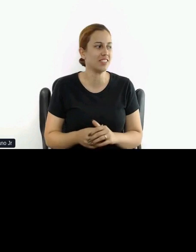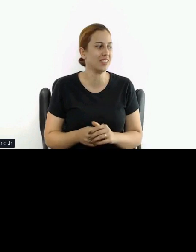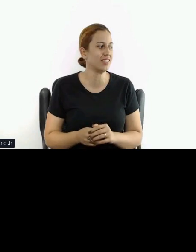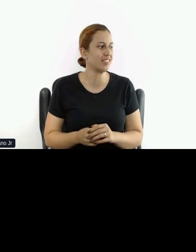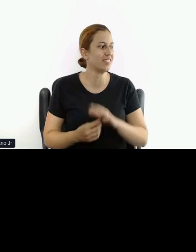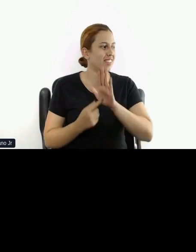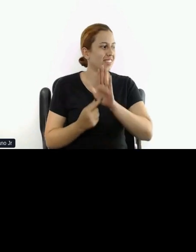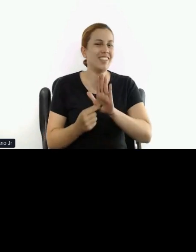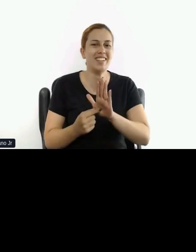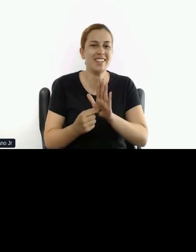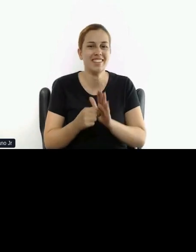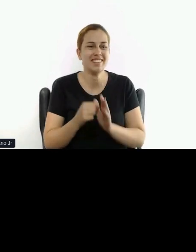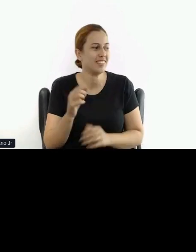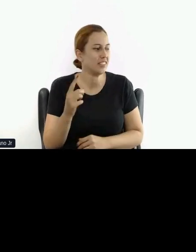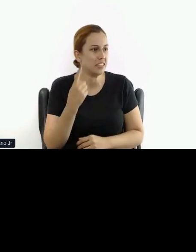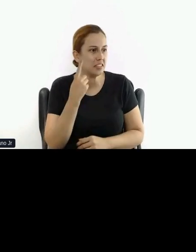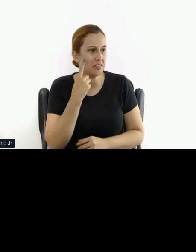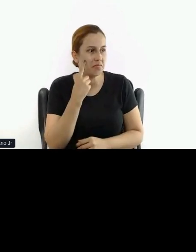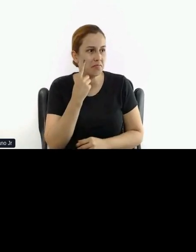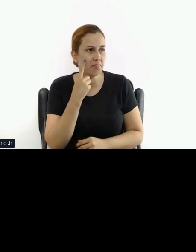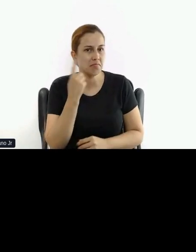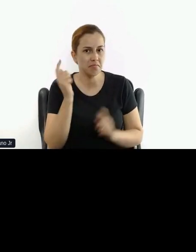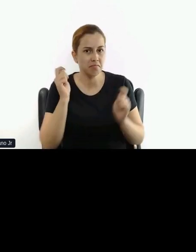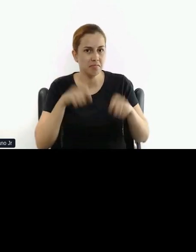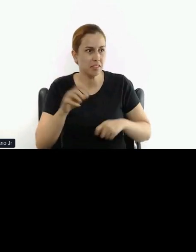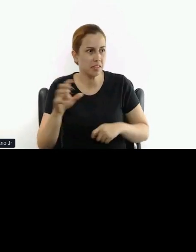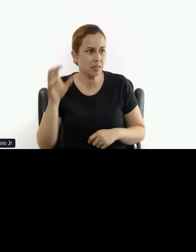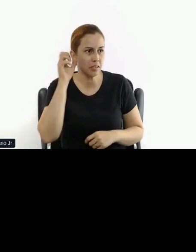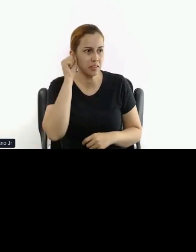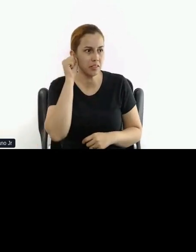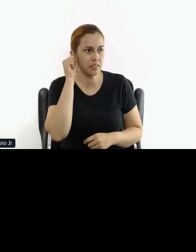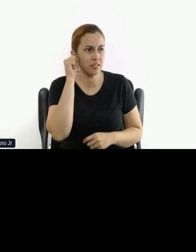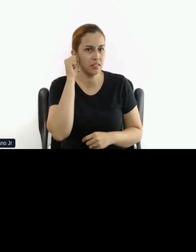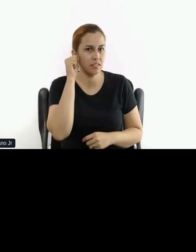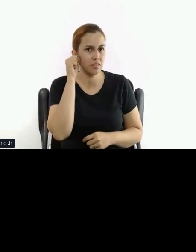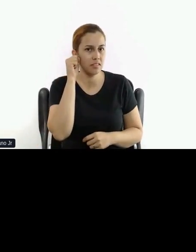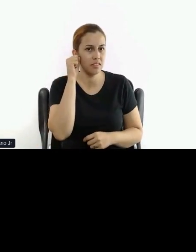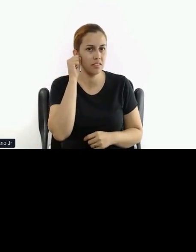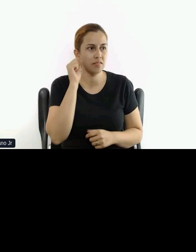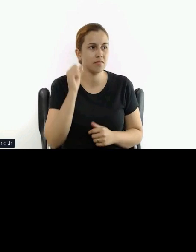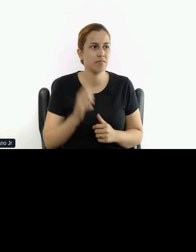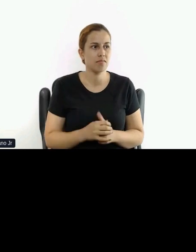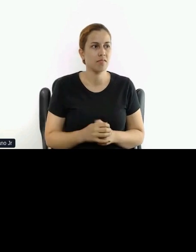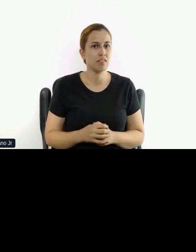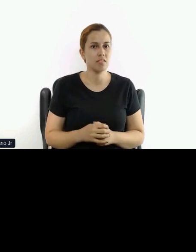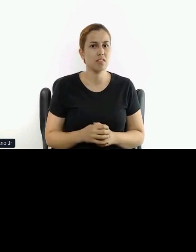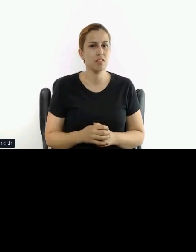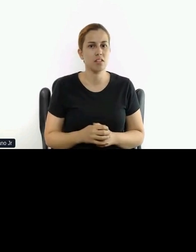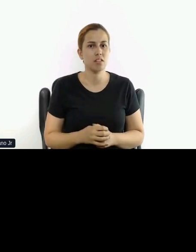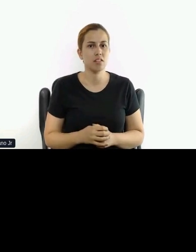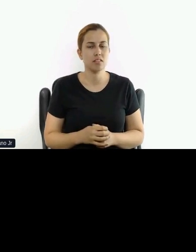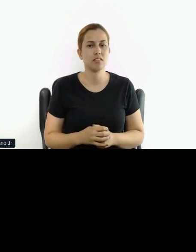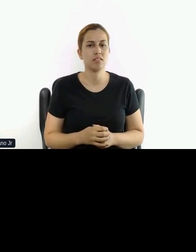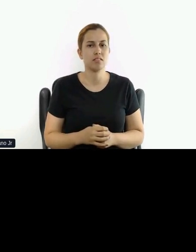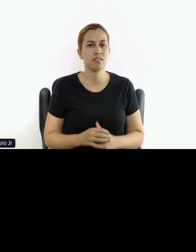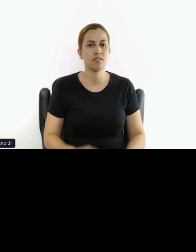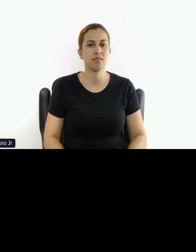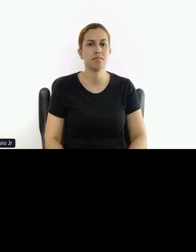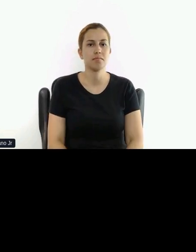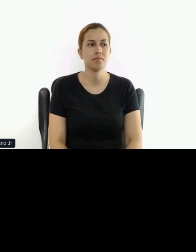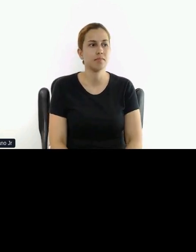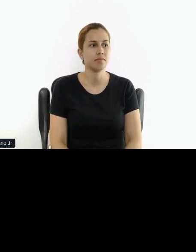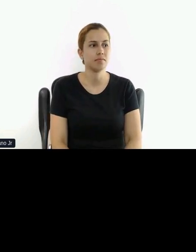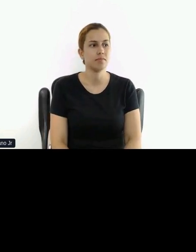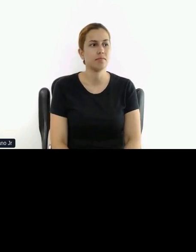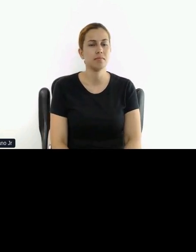ouvindo. Agora dá para ouvir. Eu só vejo o Rafael. Agora, a gente está te ouvindo. Pelo que